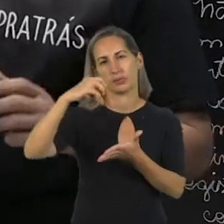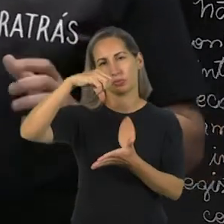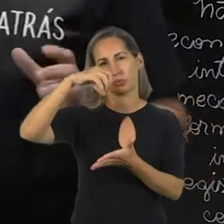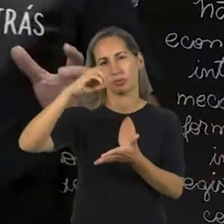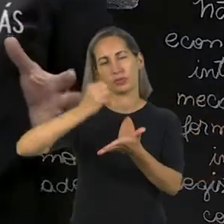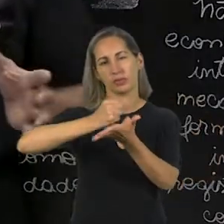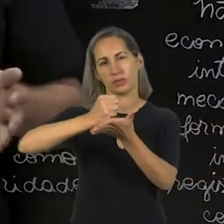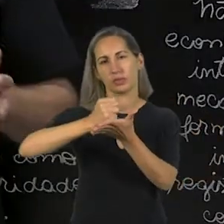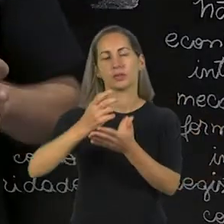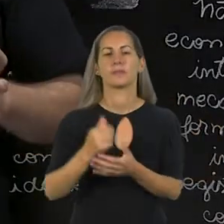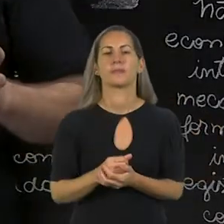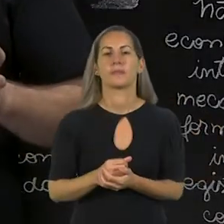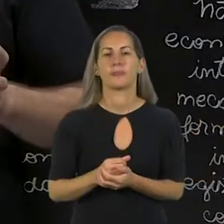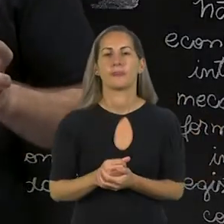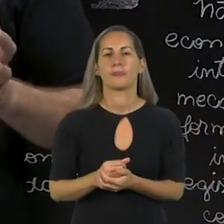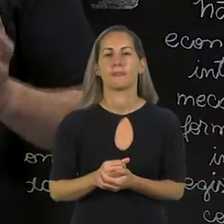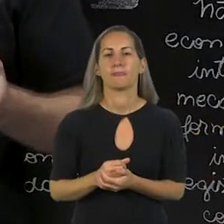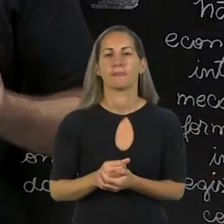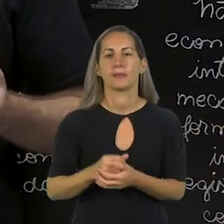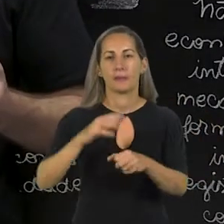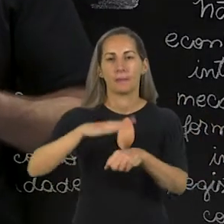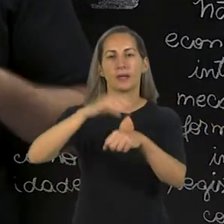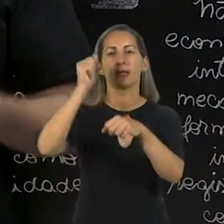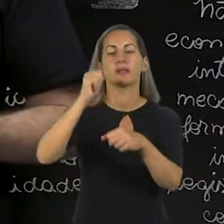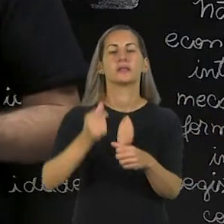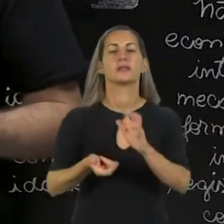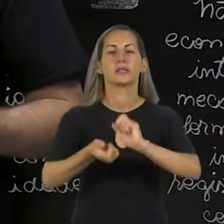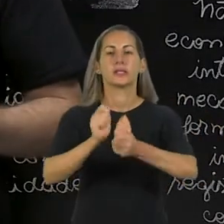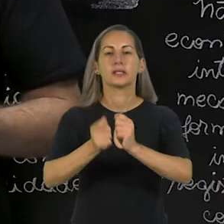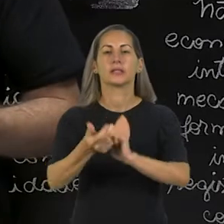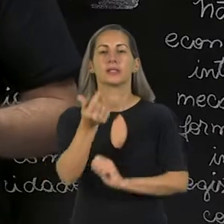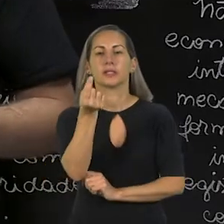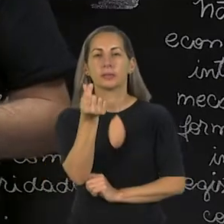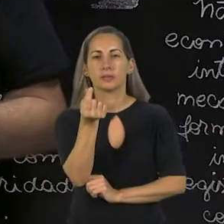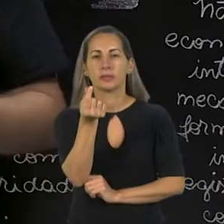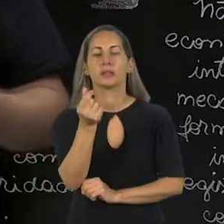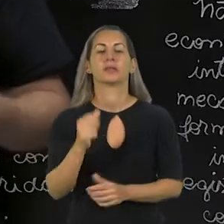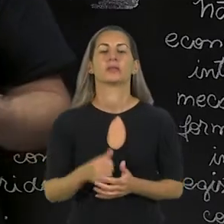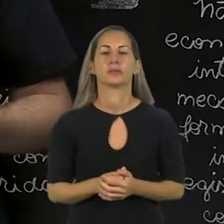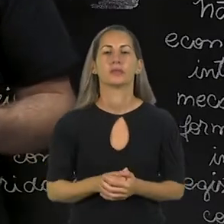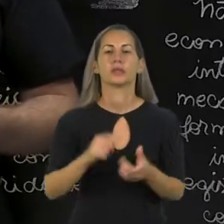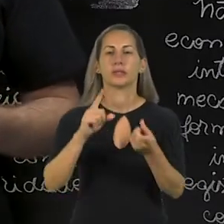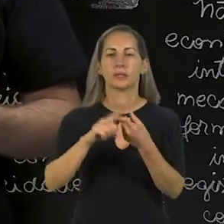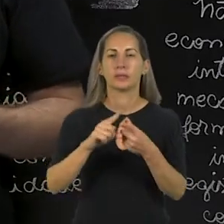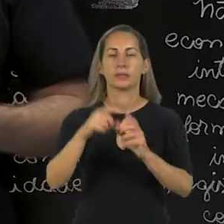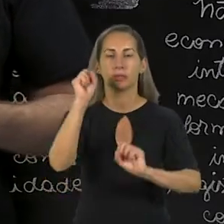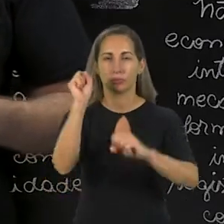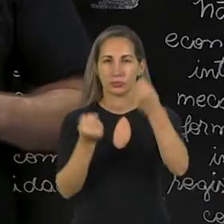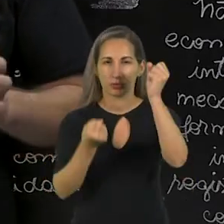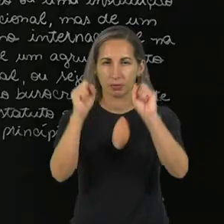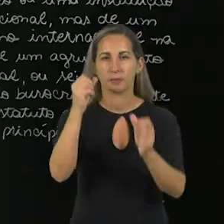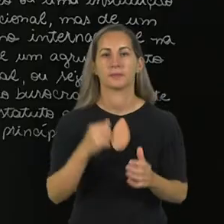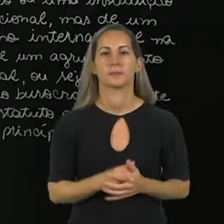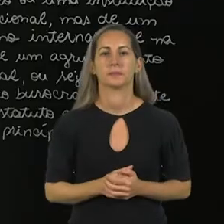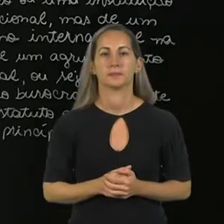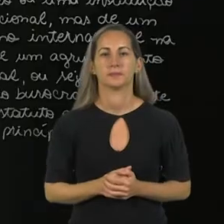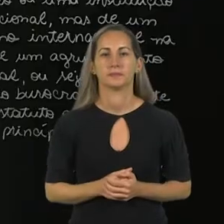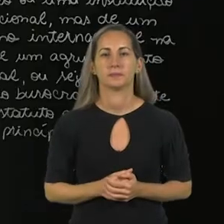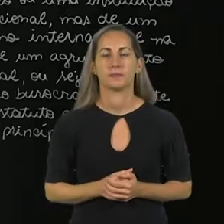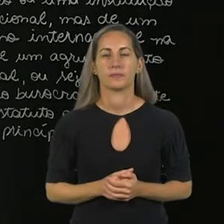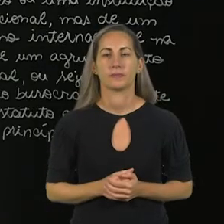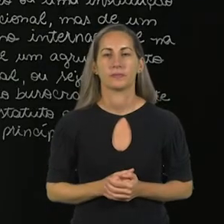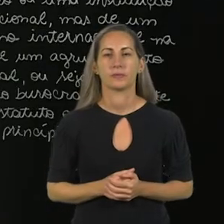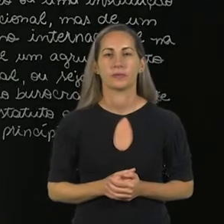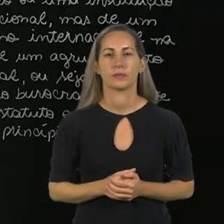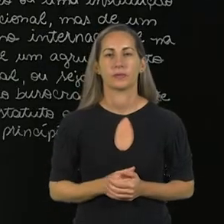90, tinham então os maiores rendimentos na questão econômica e também industrial. Dessa